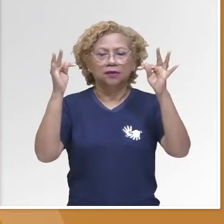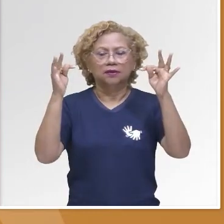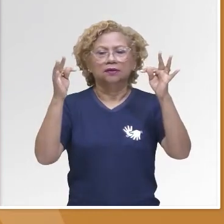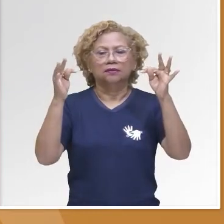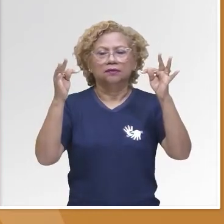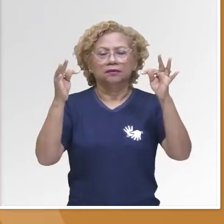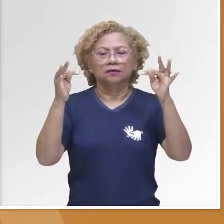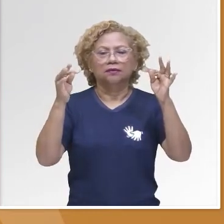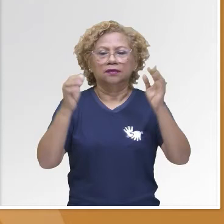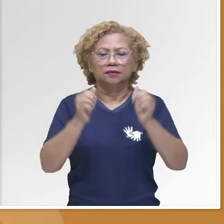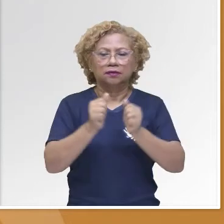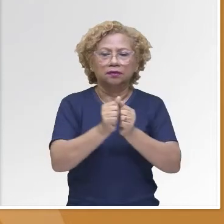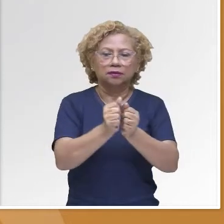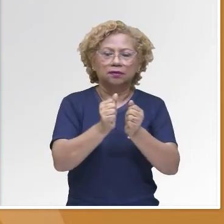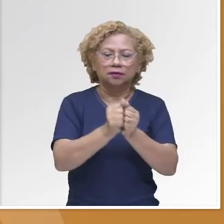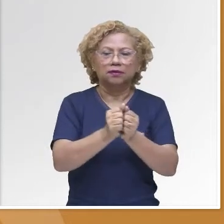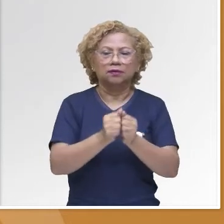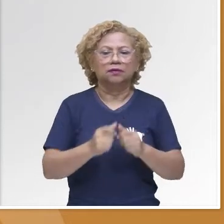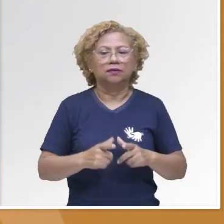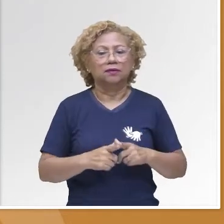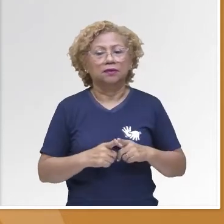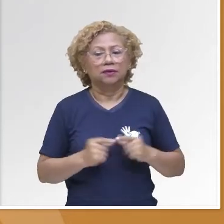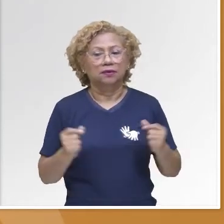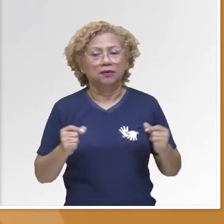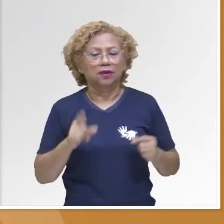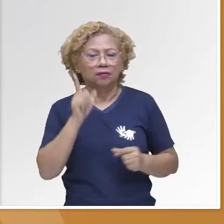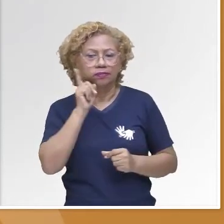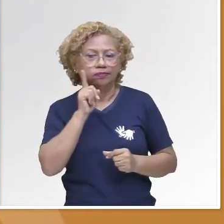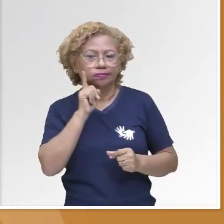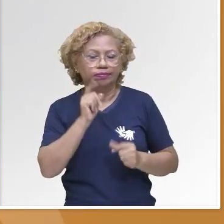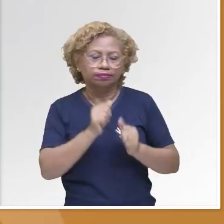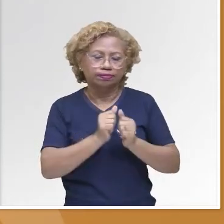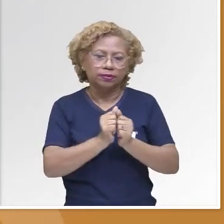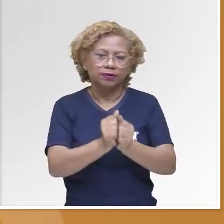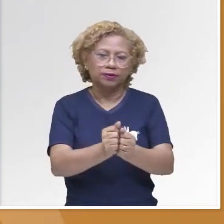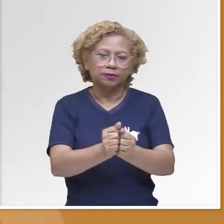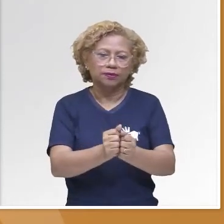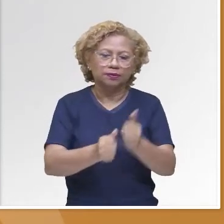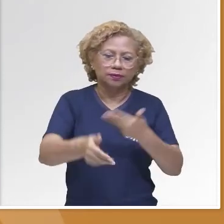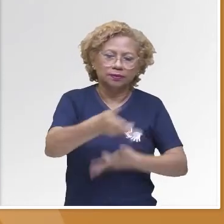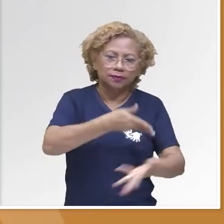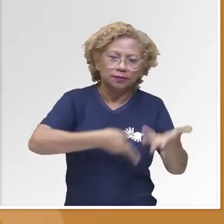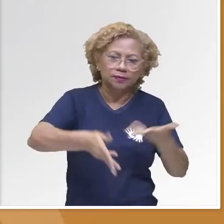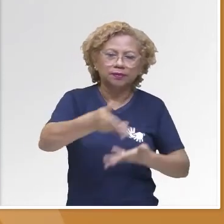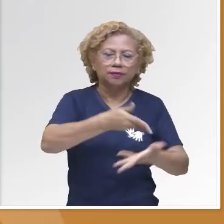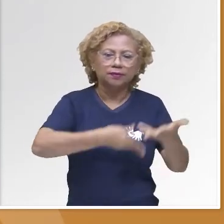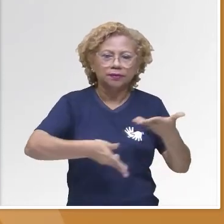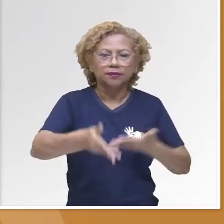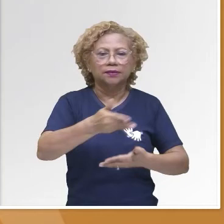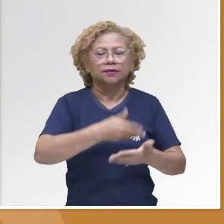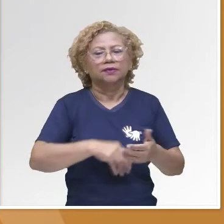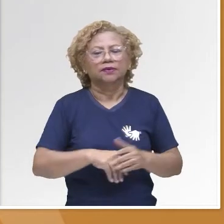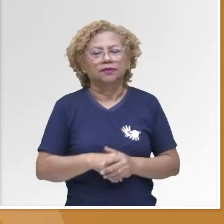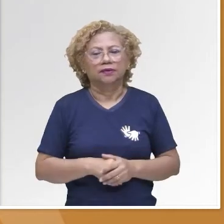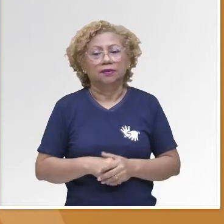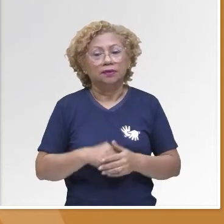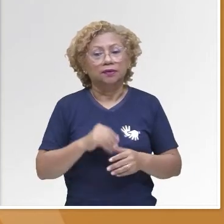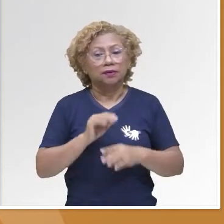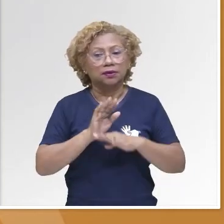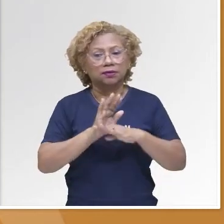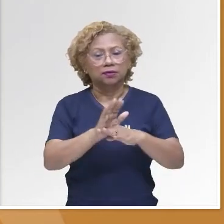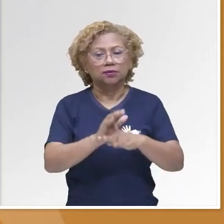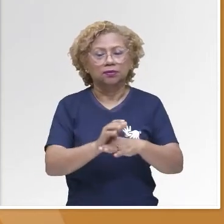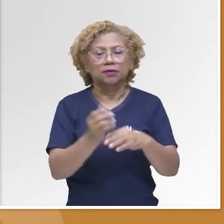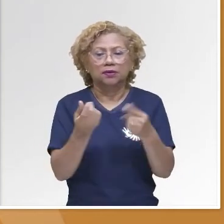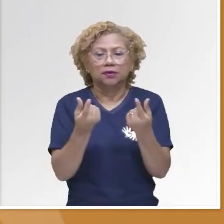poucos, nesse período aí, pós-Segunda Guerra Mundial, o Japão, com esse investimento